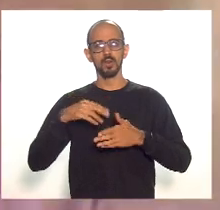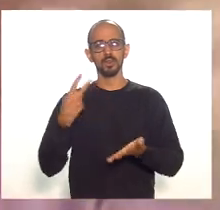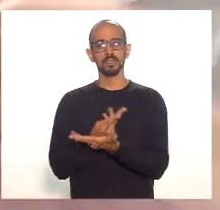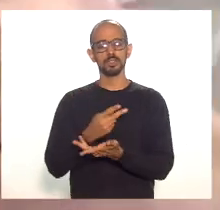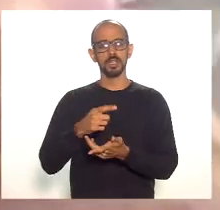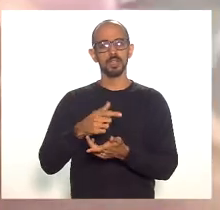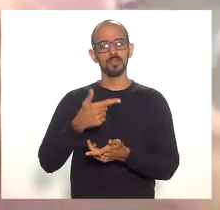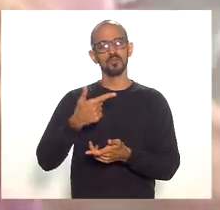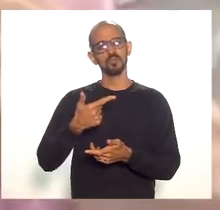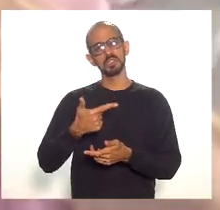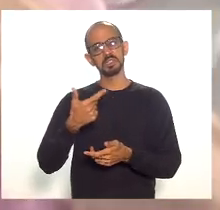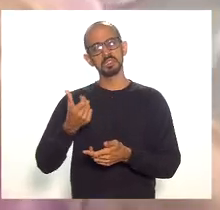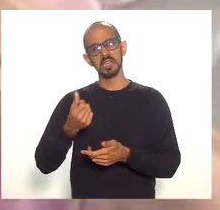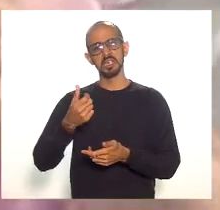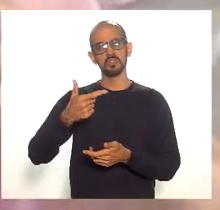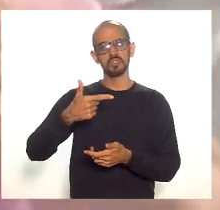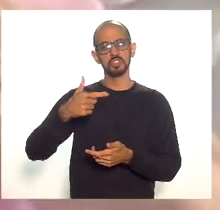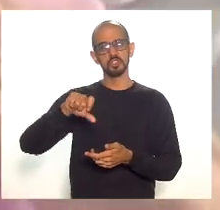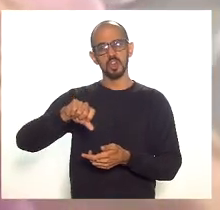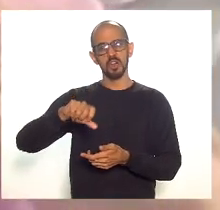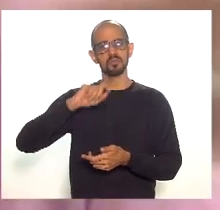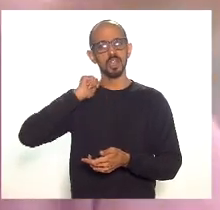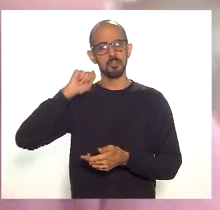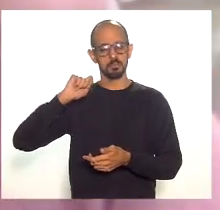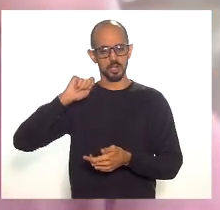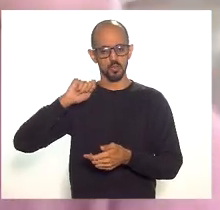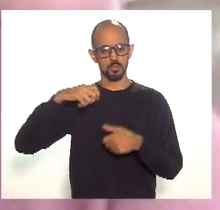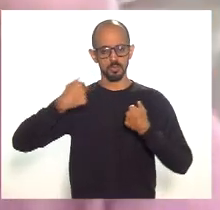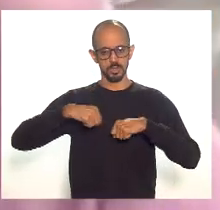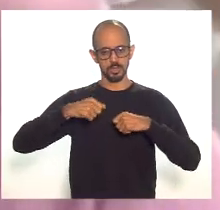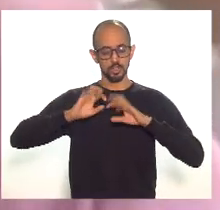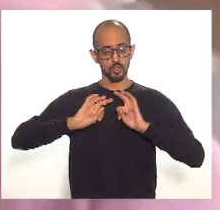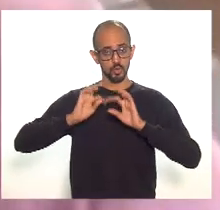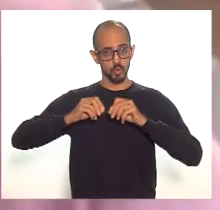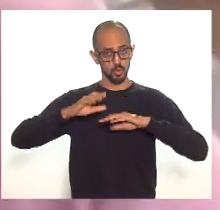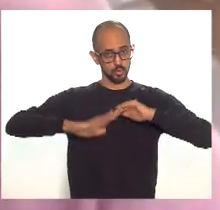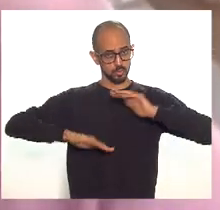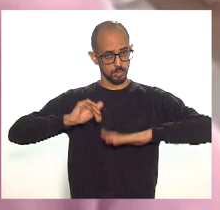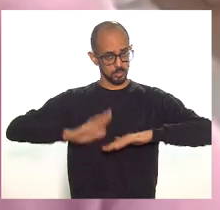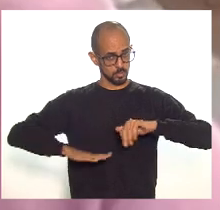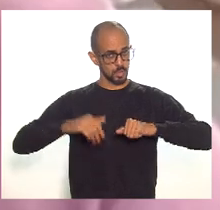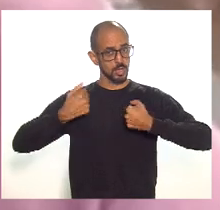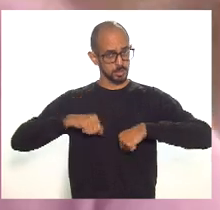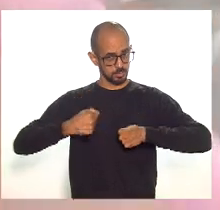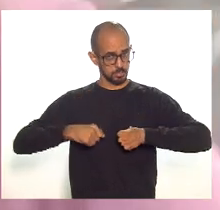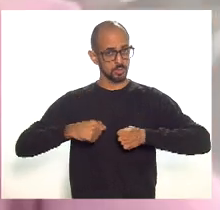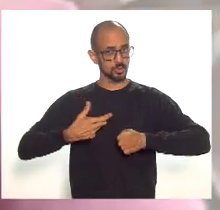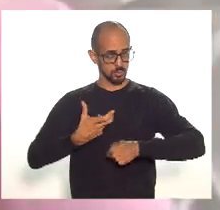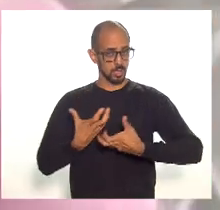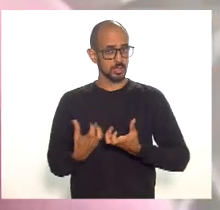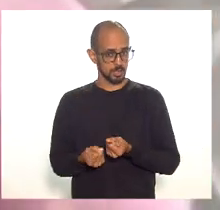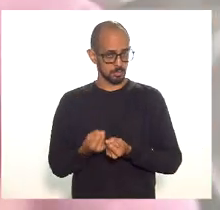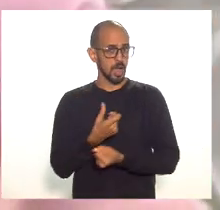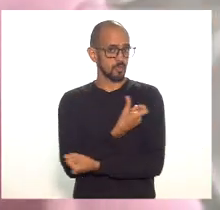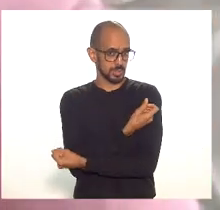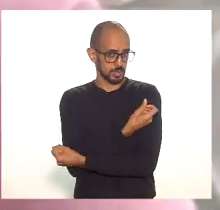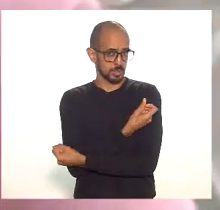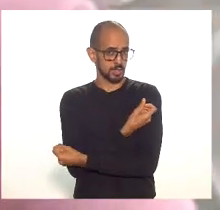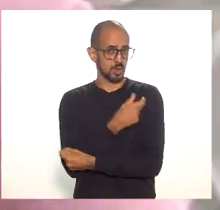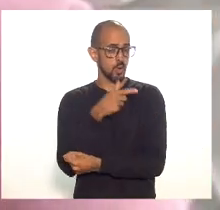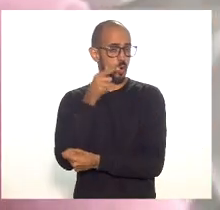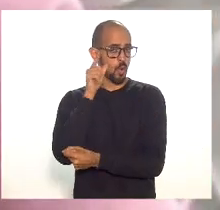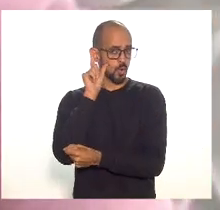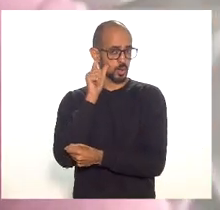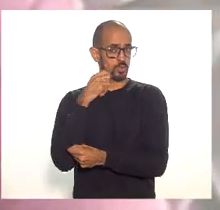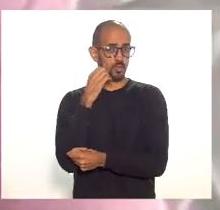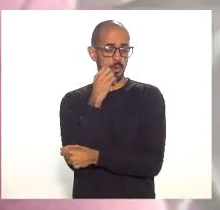ou 29 de abril. Então, é preciso que todos os profissionais da educação sejam imunizados. Eu ontem tive a oportunidade